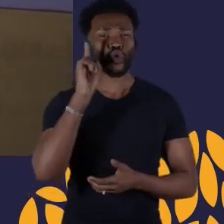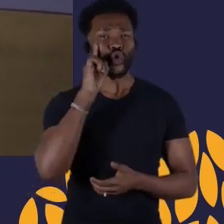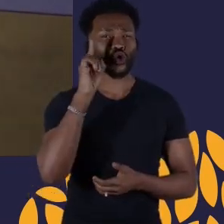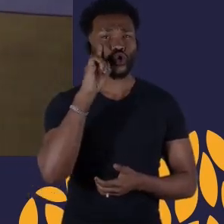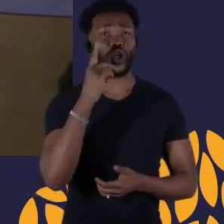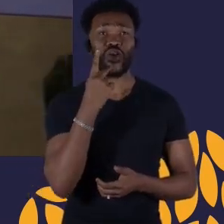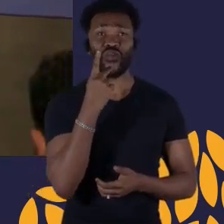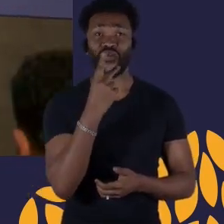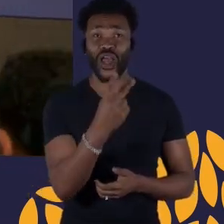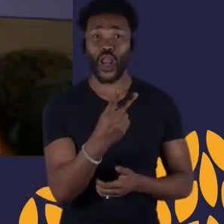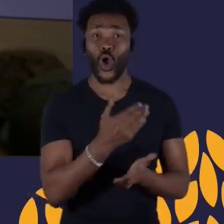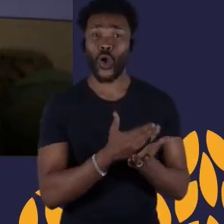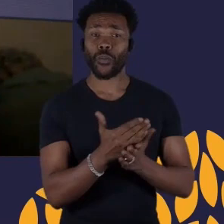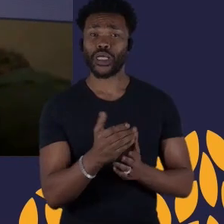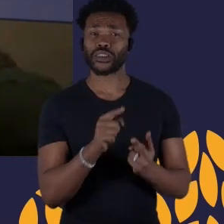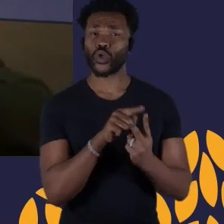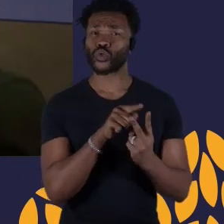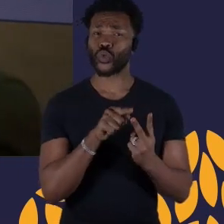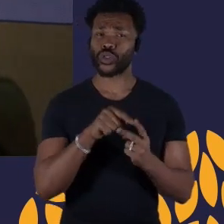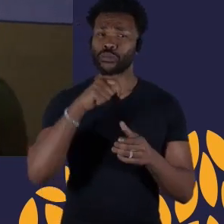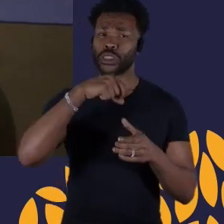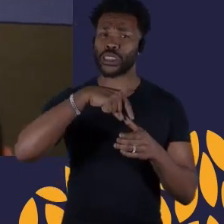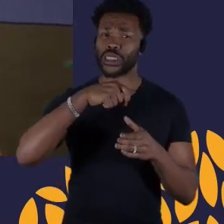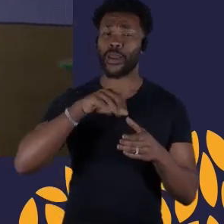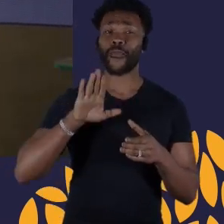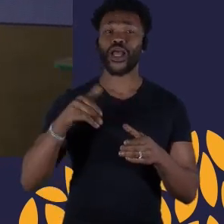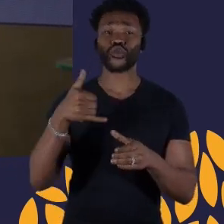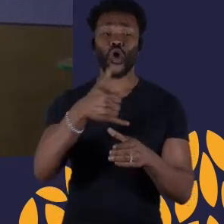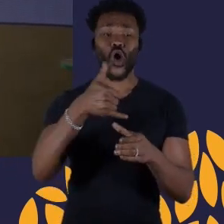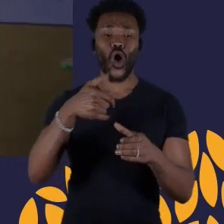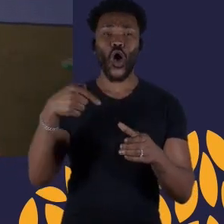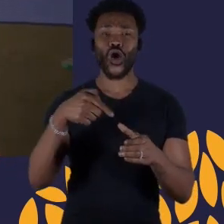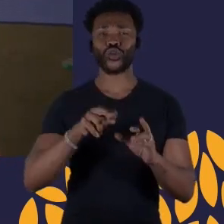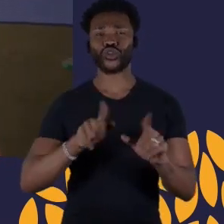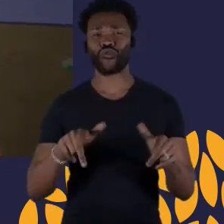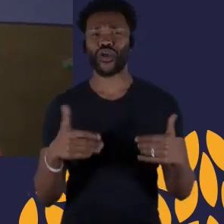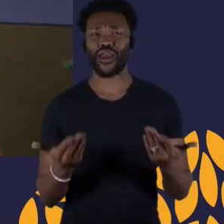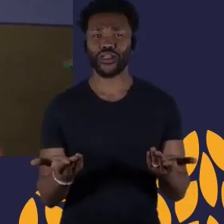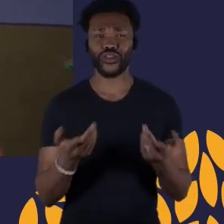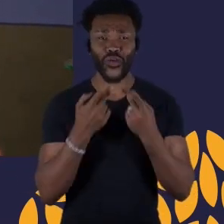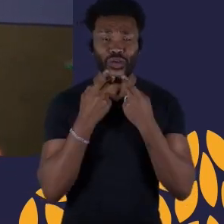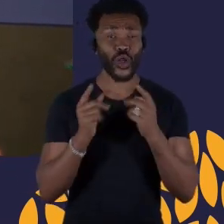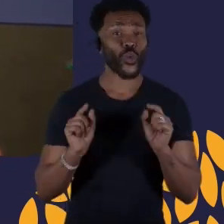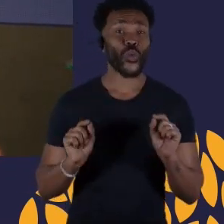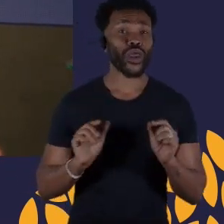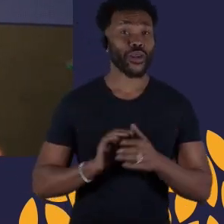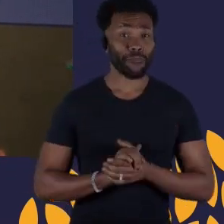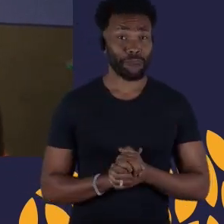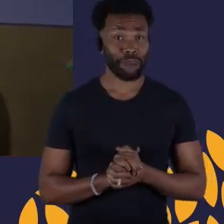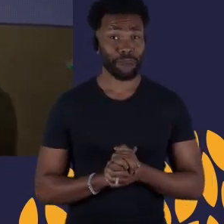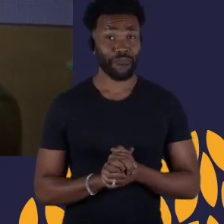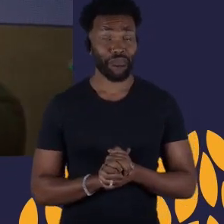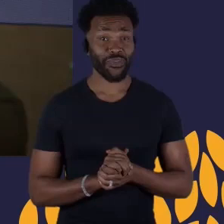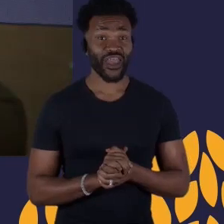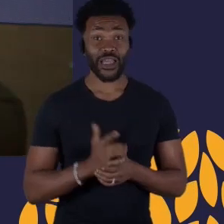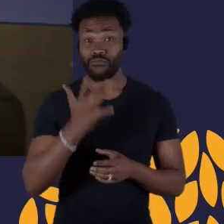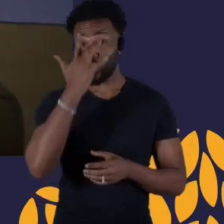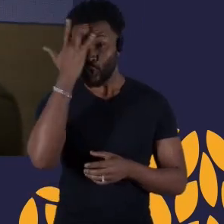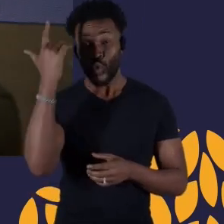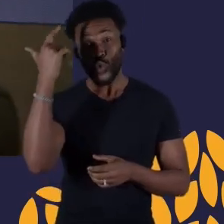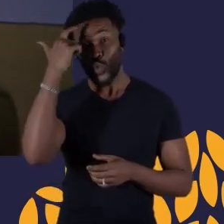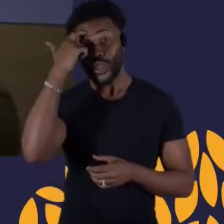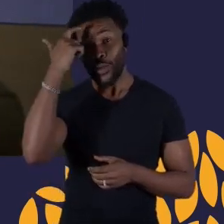dizem, começam com 2 gotas, mas os óleos são diferentes. Então, o que estamos falando? Ninguém está